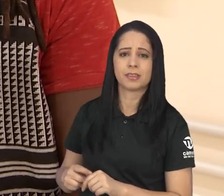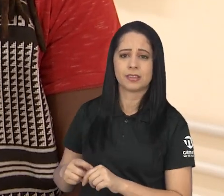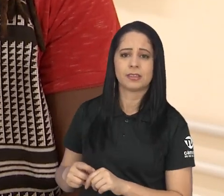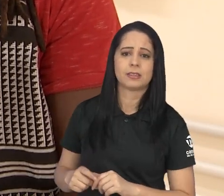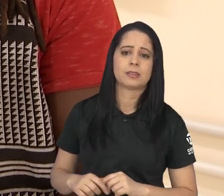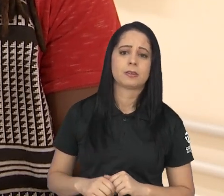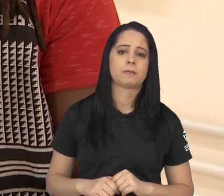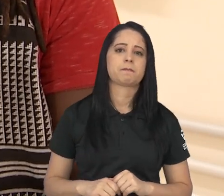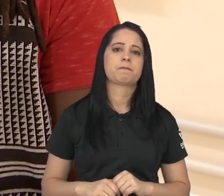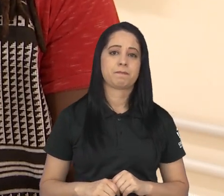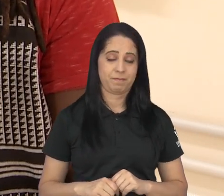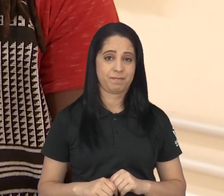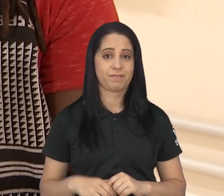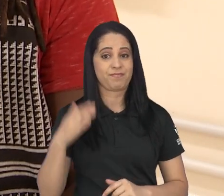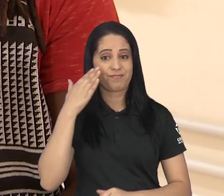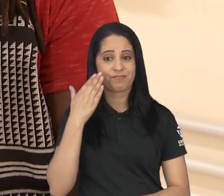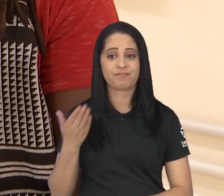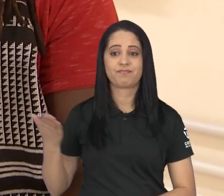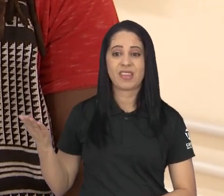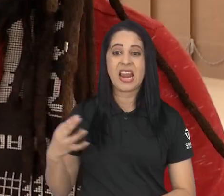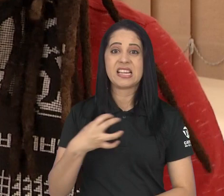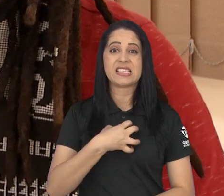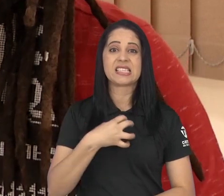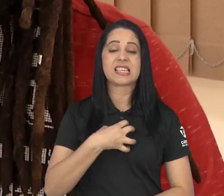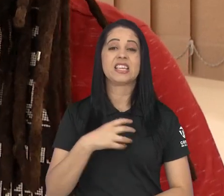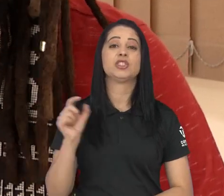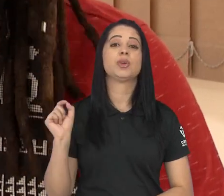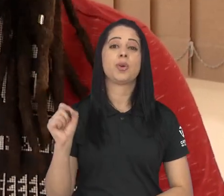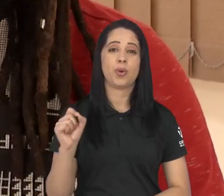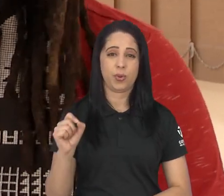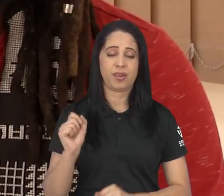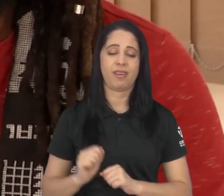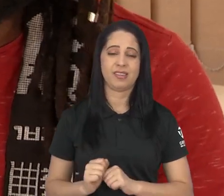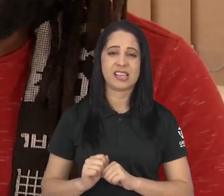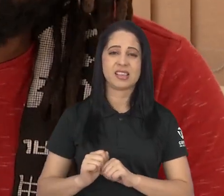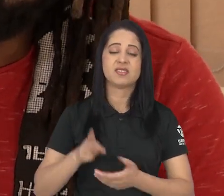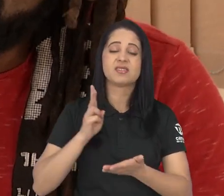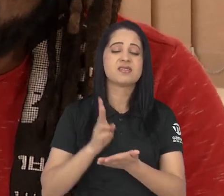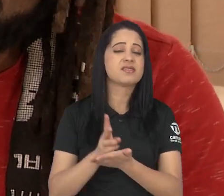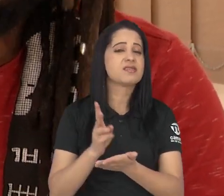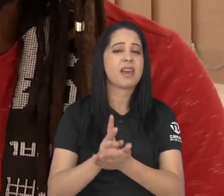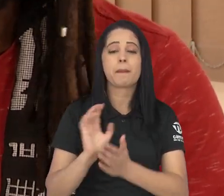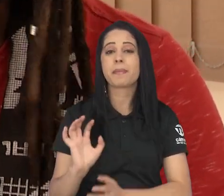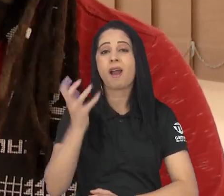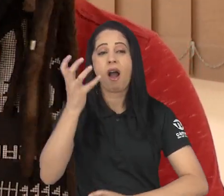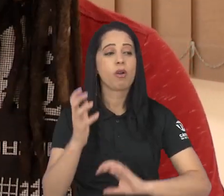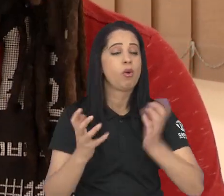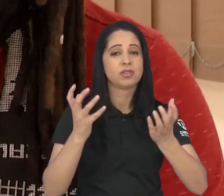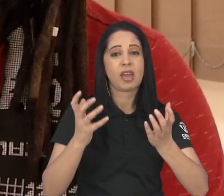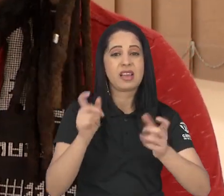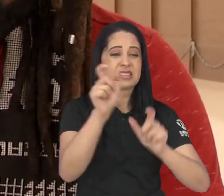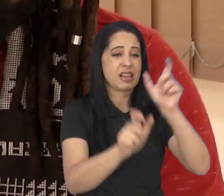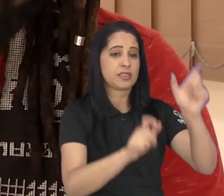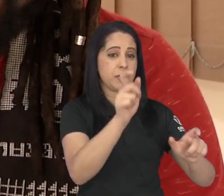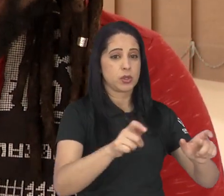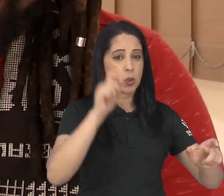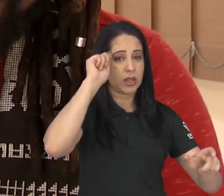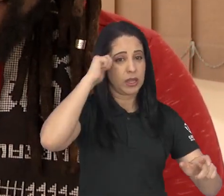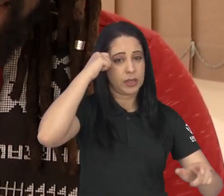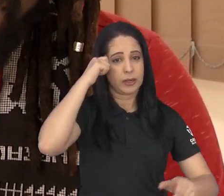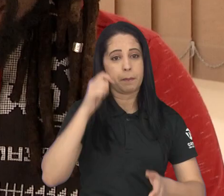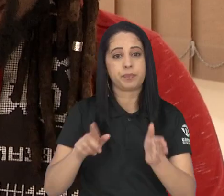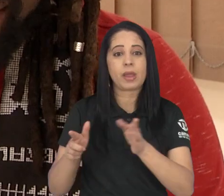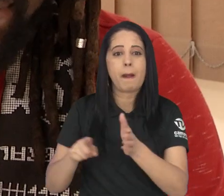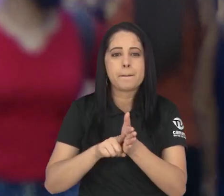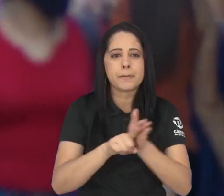trajetória de todo preto no país de certa maneira e o que o Jader na pele é algo recorrente para negros e